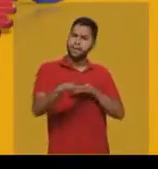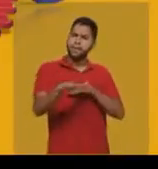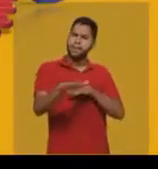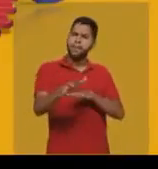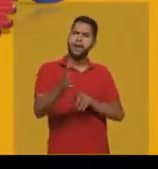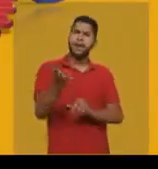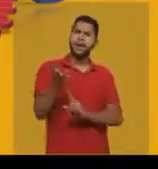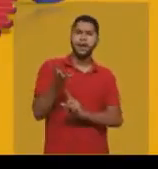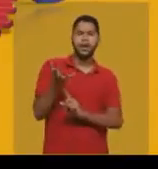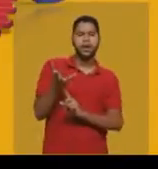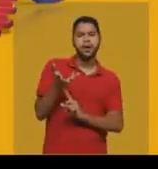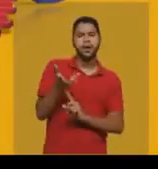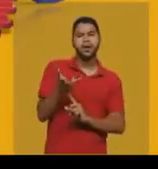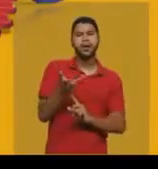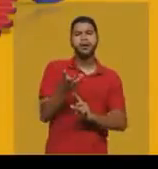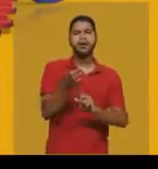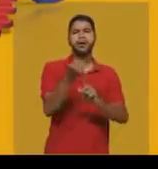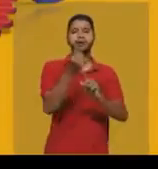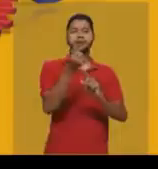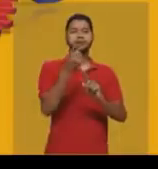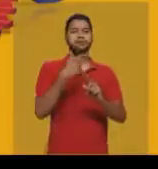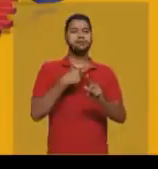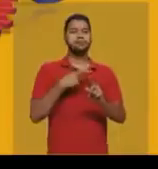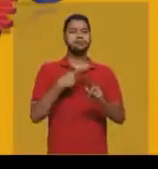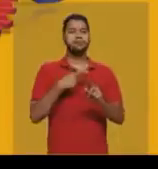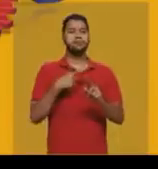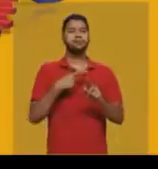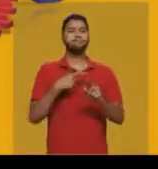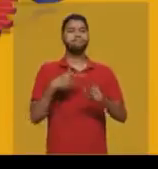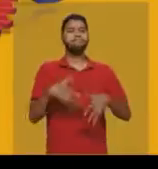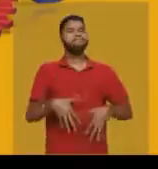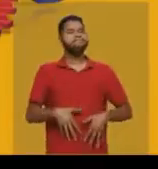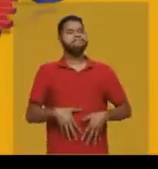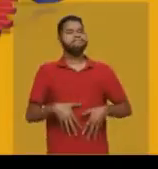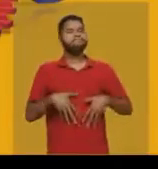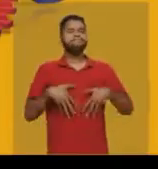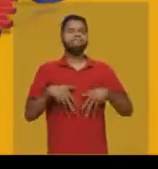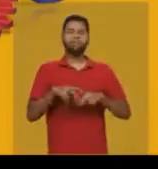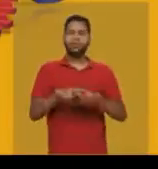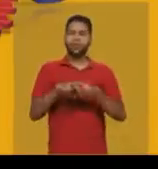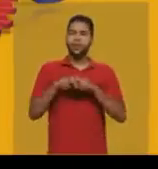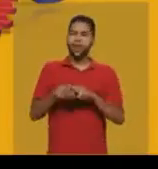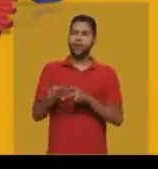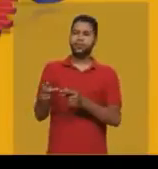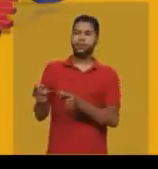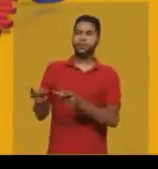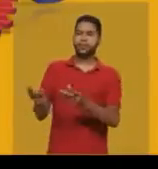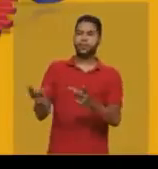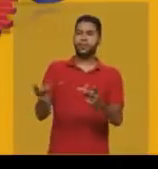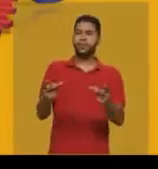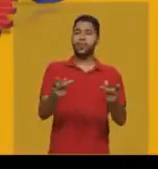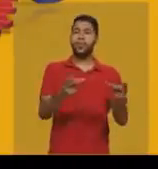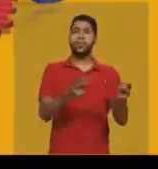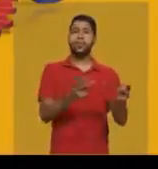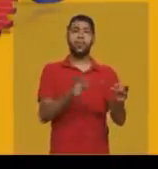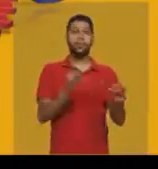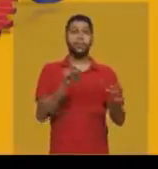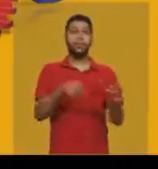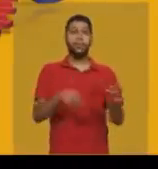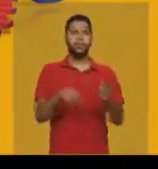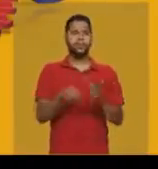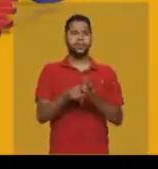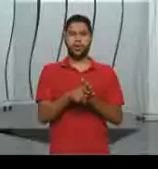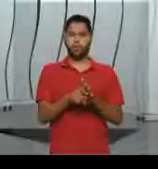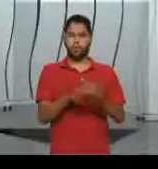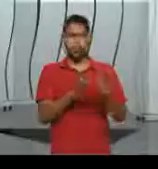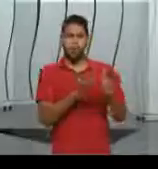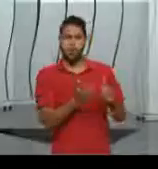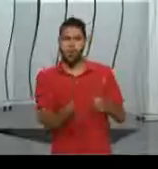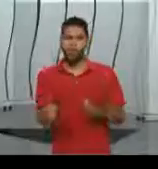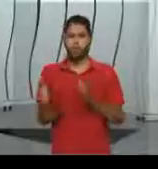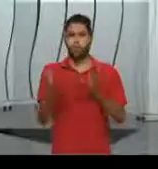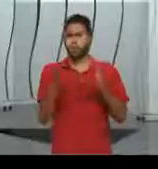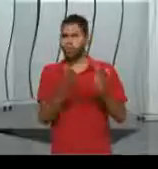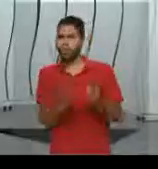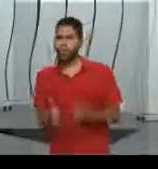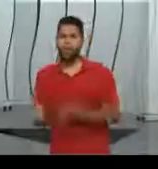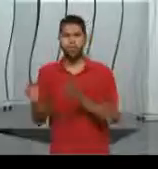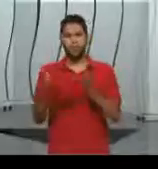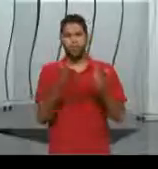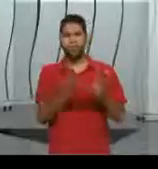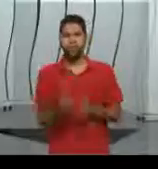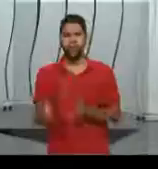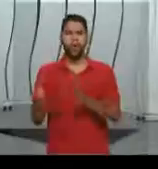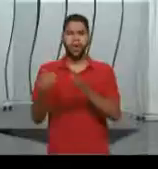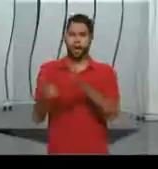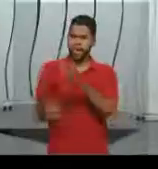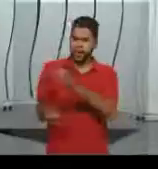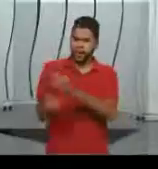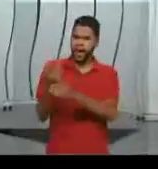se inspirar na comercialização. O que vale é a produção em massa. E o